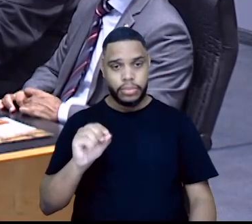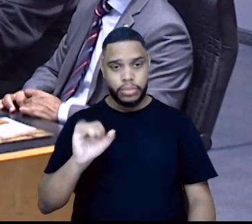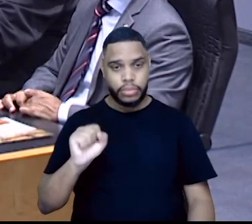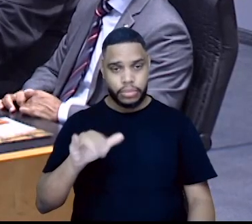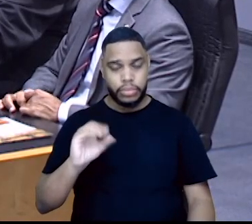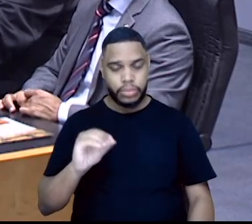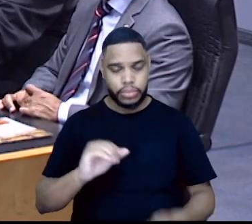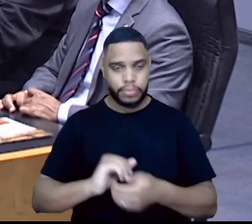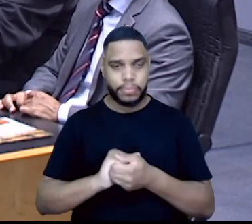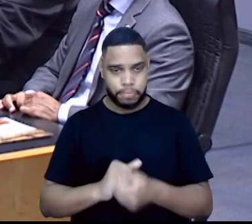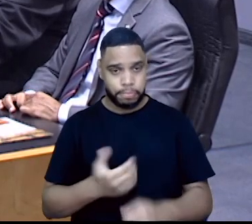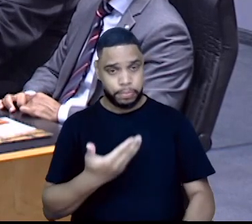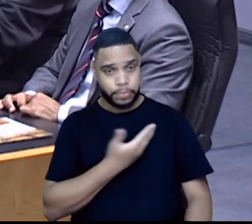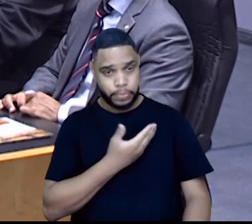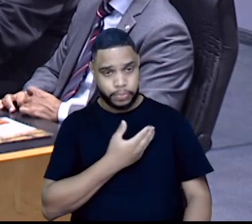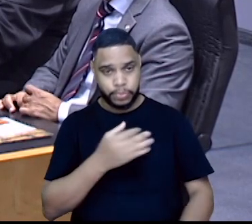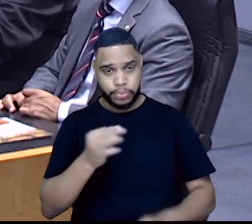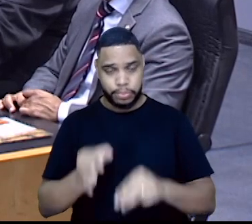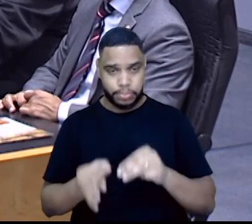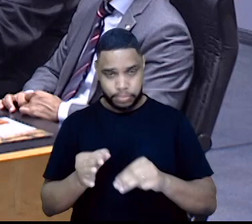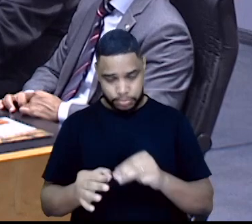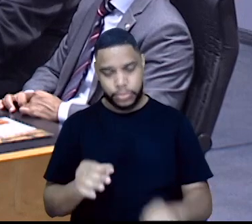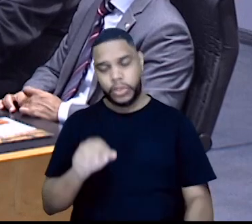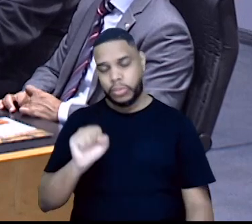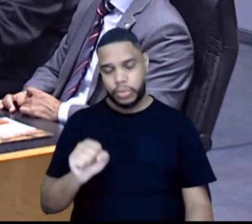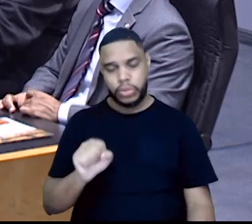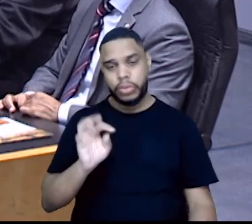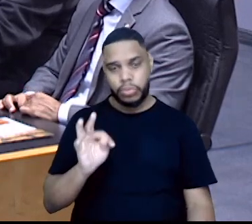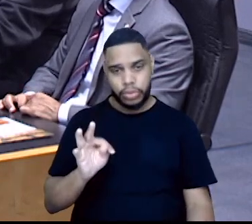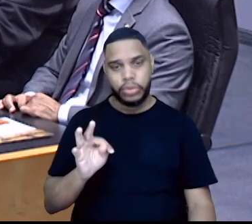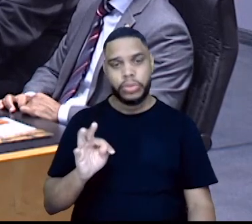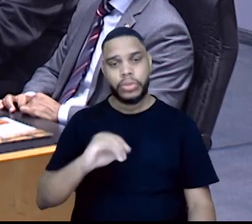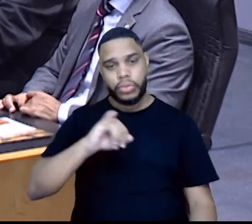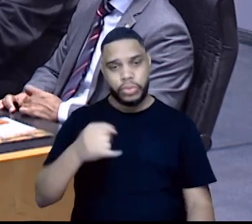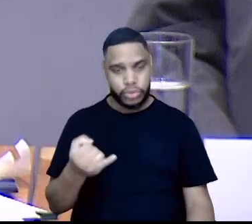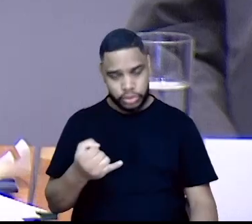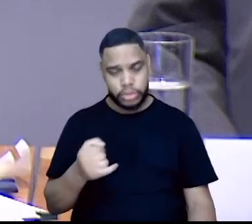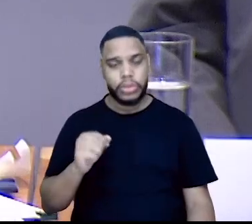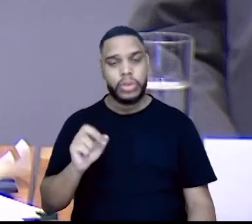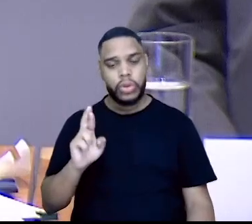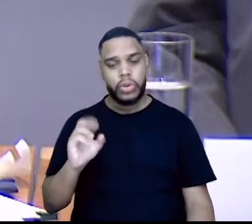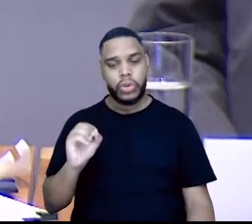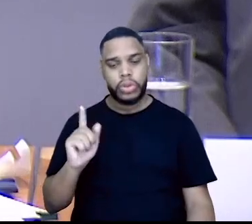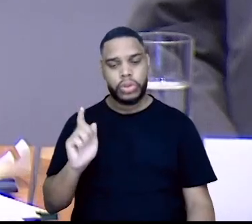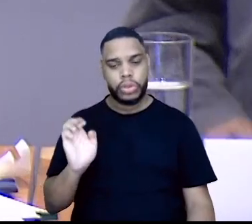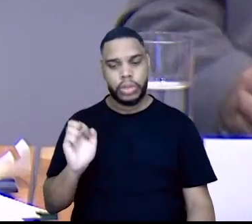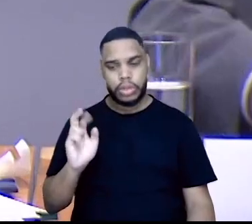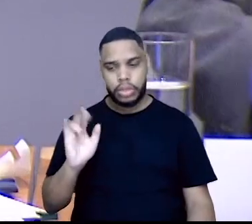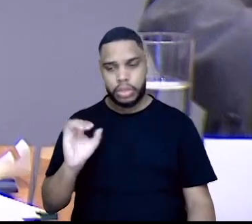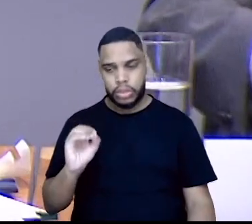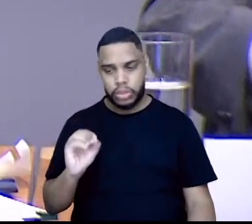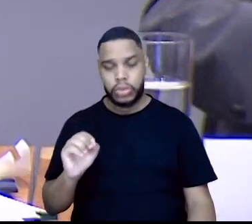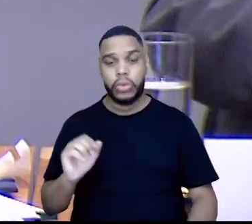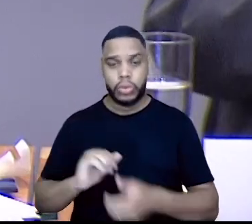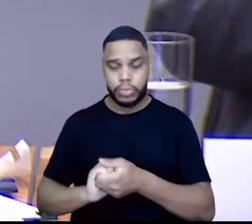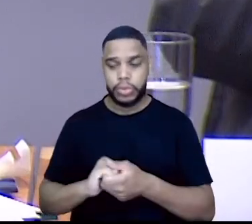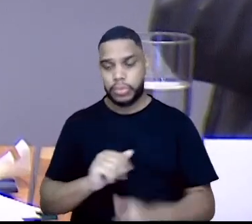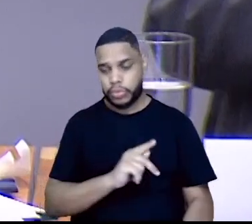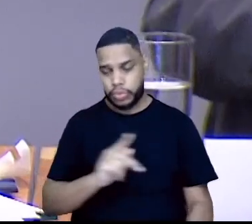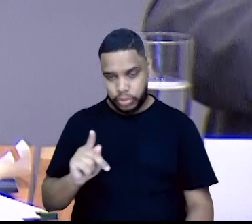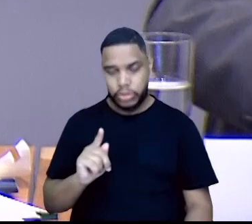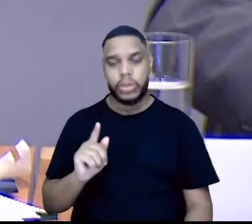Cumprimento o meu querido amigo, ministro do Superior Tribunal de Justiça, Rogério Schietti Cruz. Cumprimento o professor, ministro Maurício